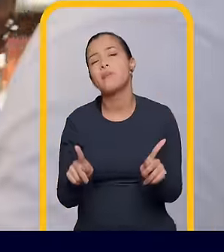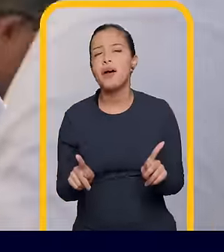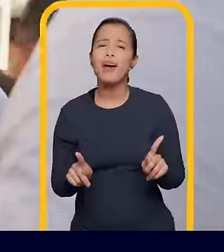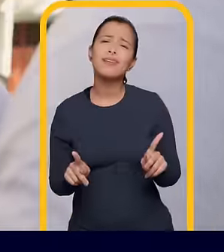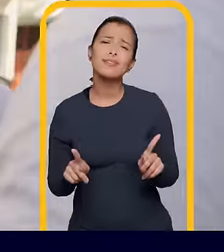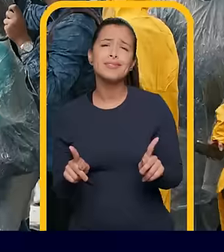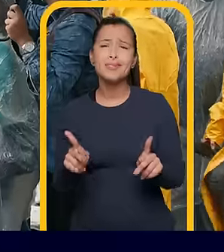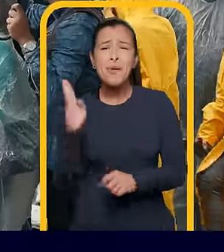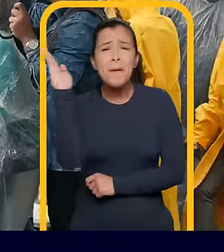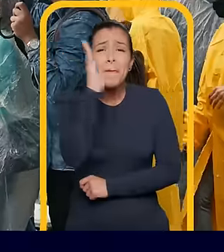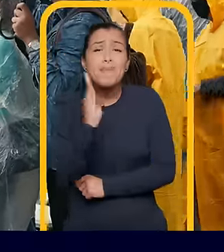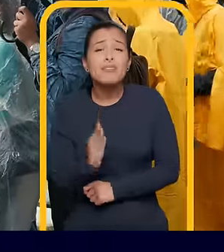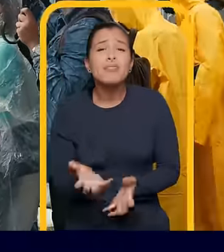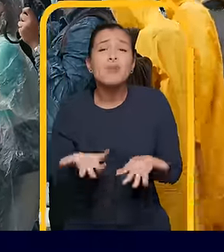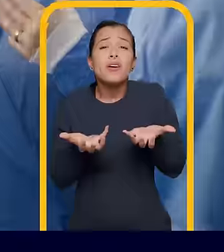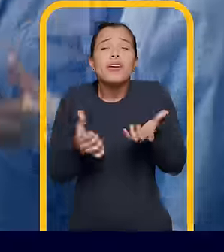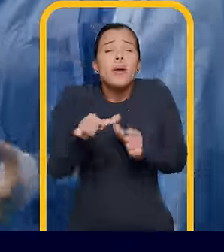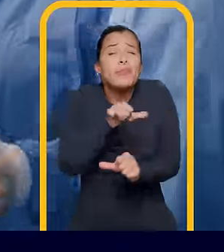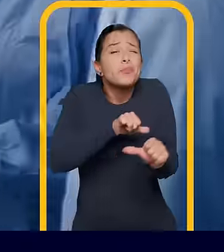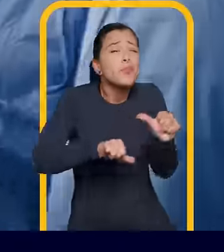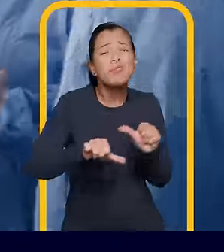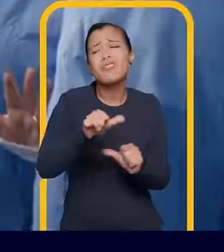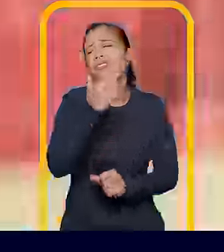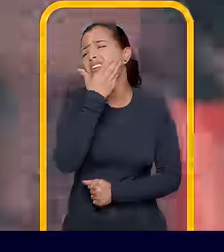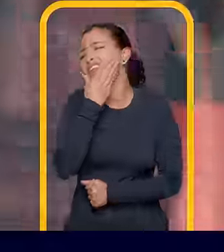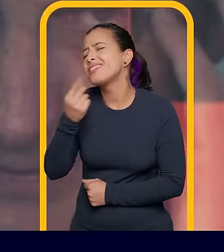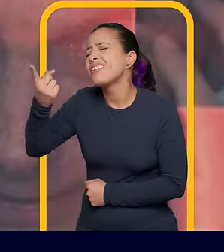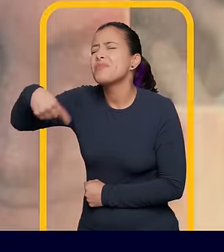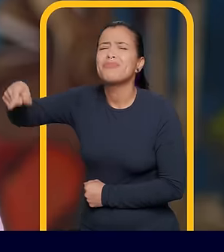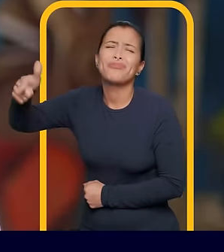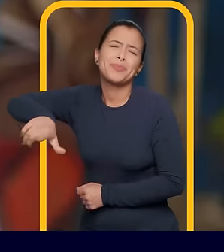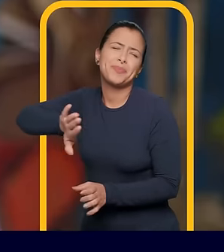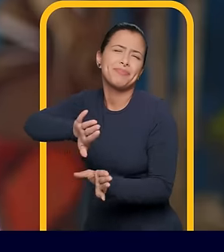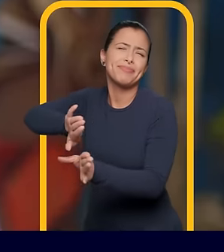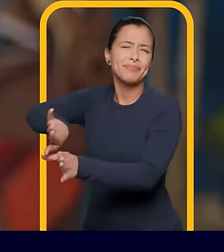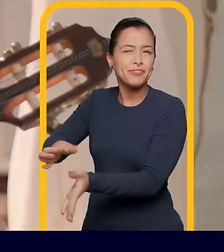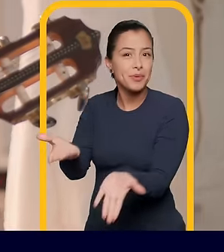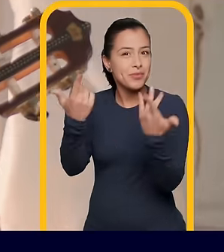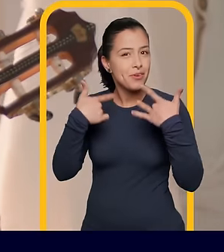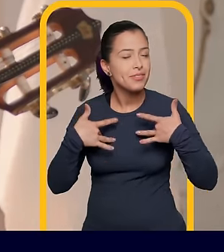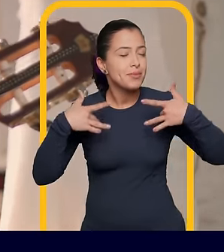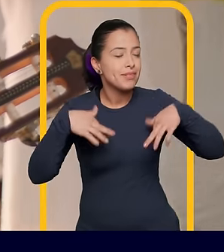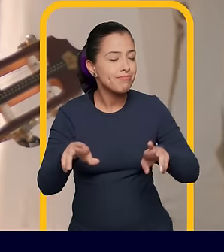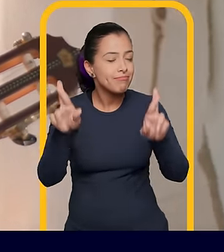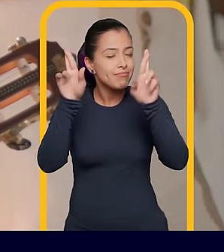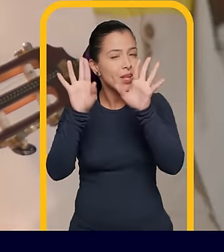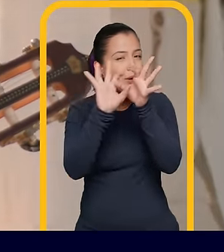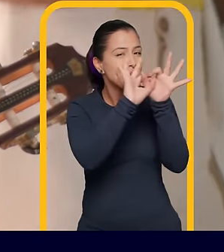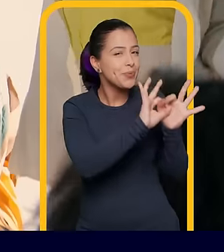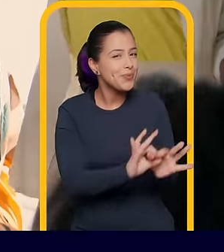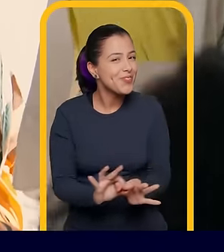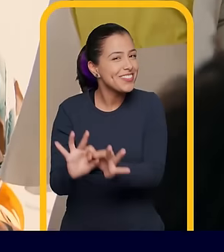a paz. O Brasil quer mudança, eles não. Vamos com